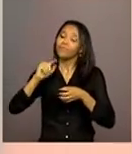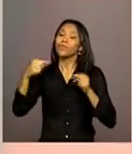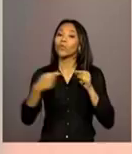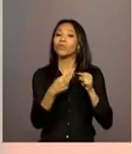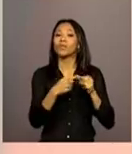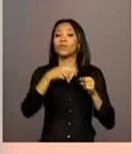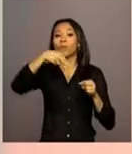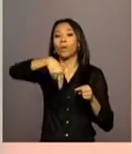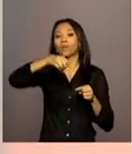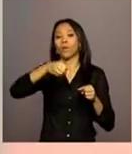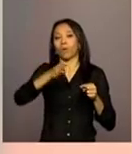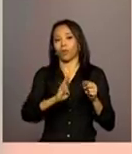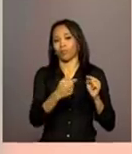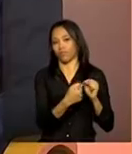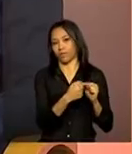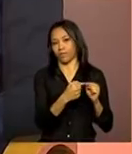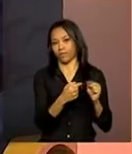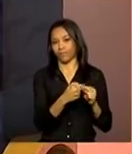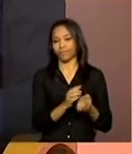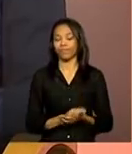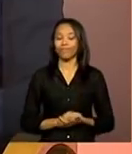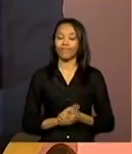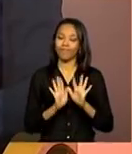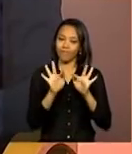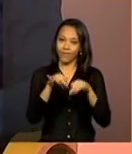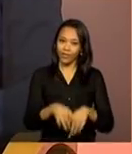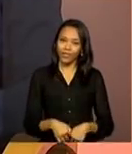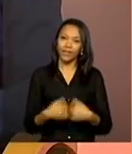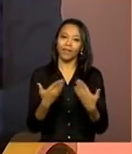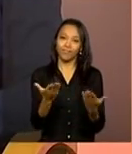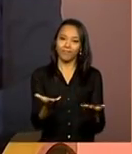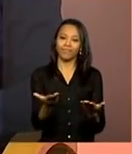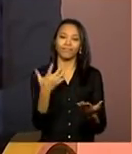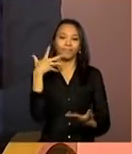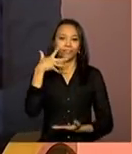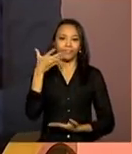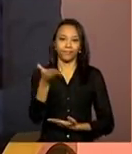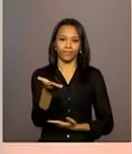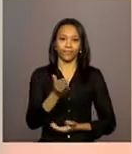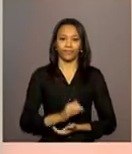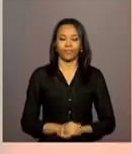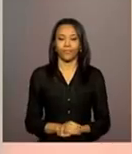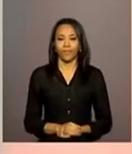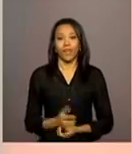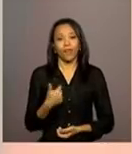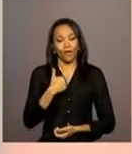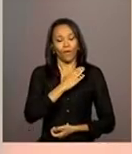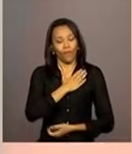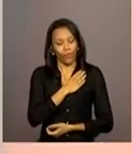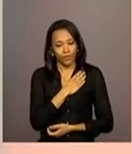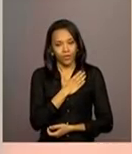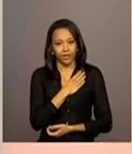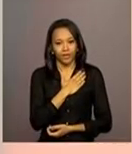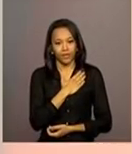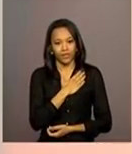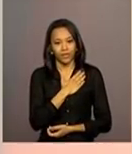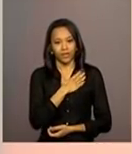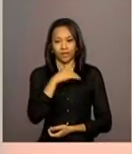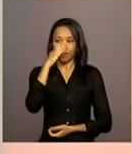de 2006 bom para encerrar Maria Helena suas considerações finais eh eu gostaria de